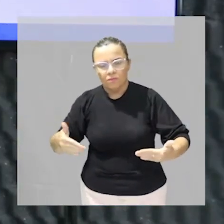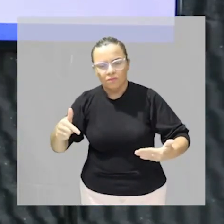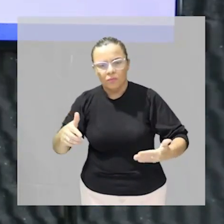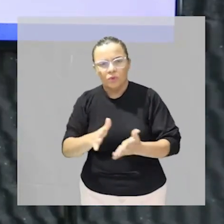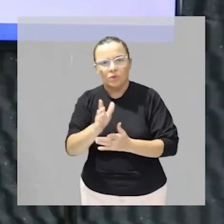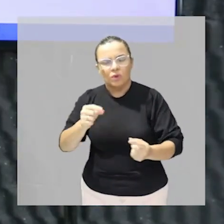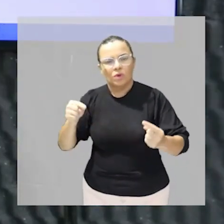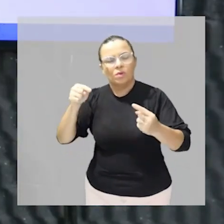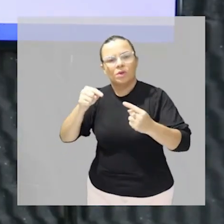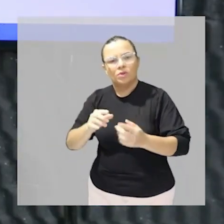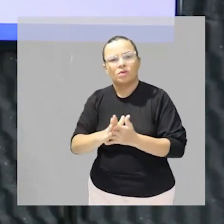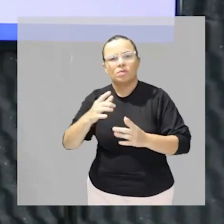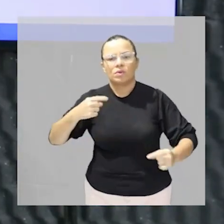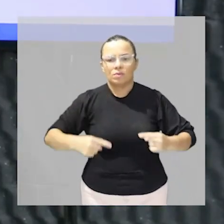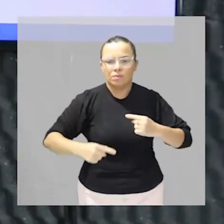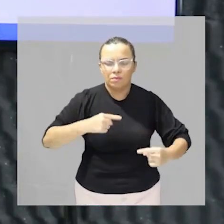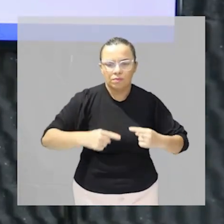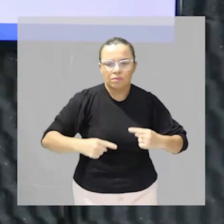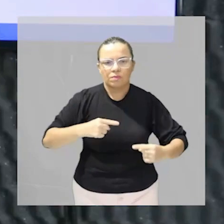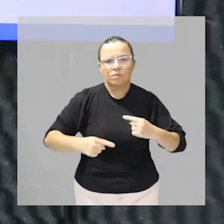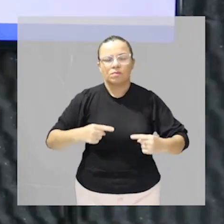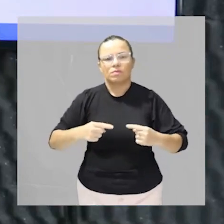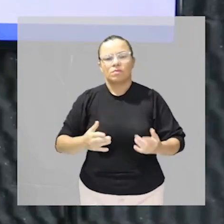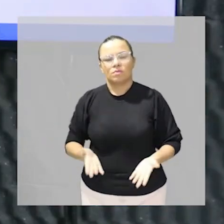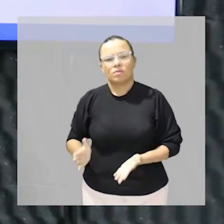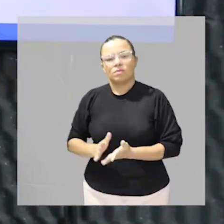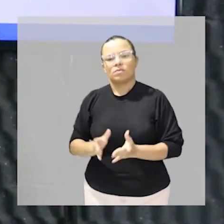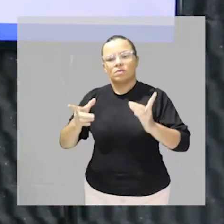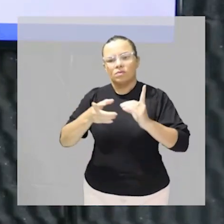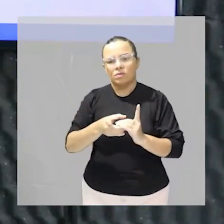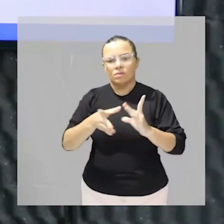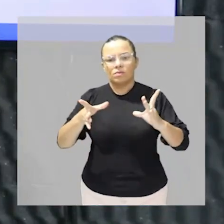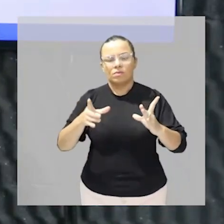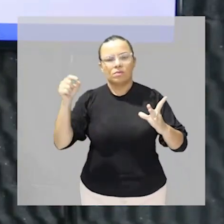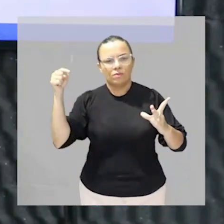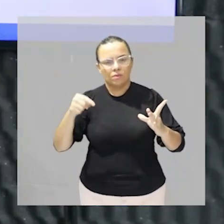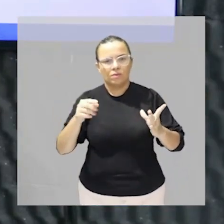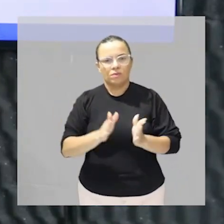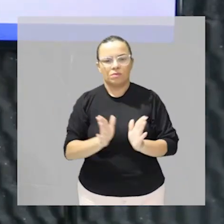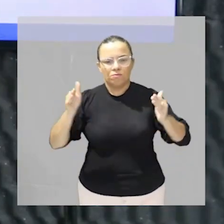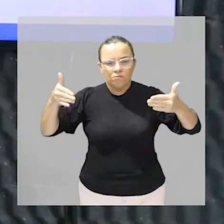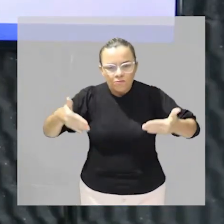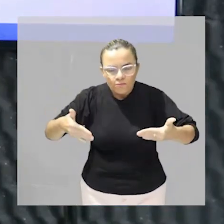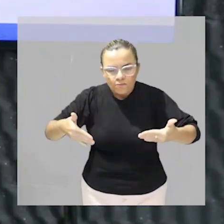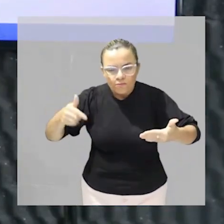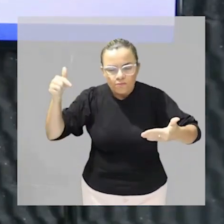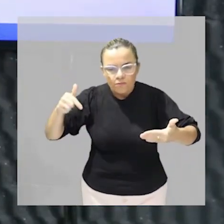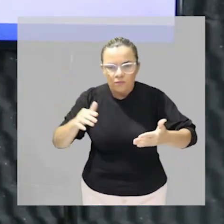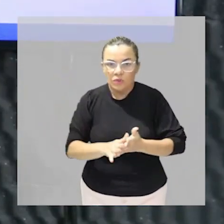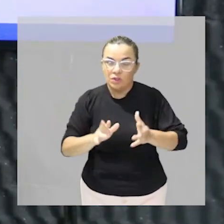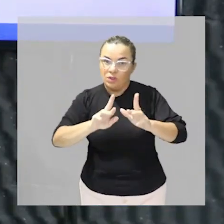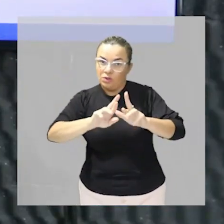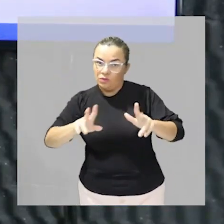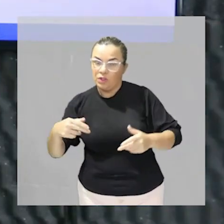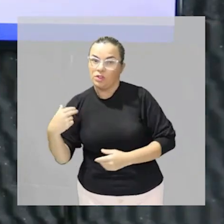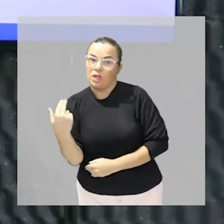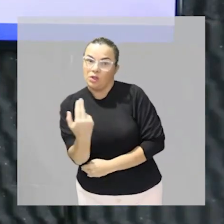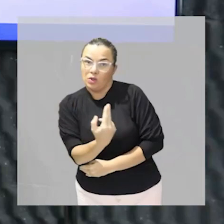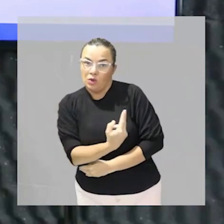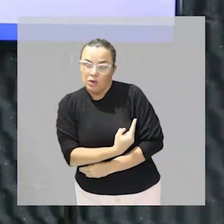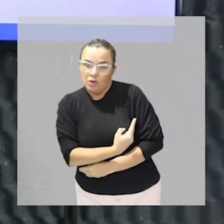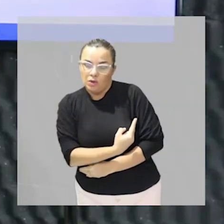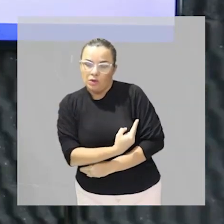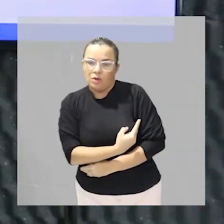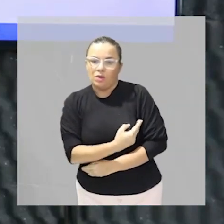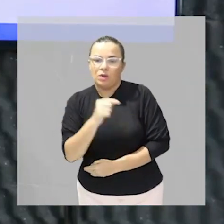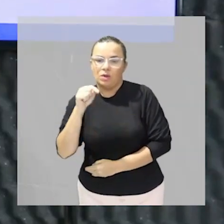ofício político. Dessa forma, essa democracia, ela é direta. É diferente da nossa democracia,